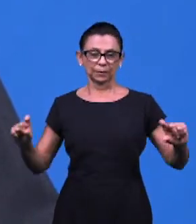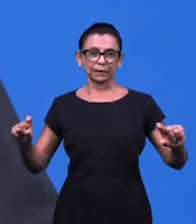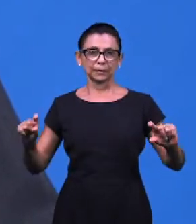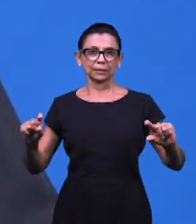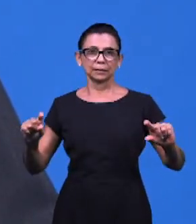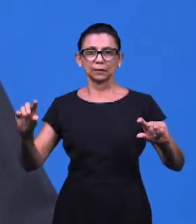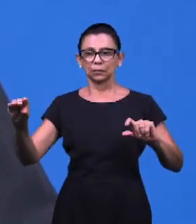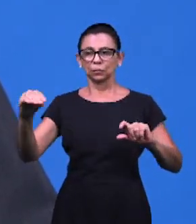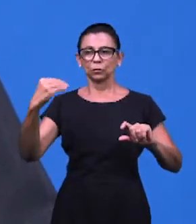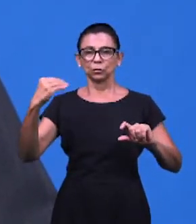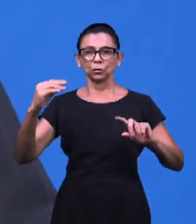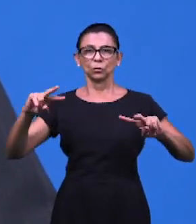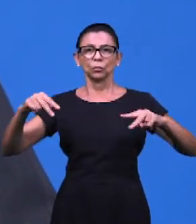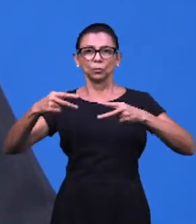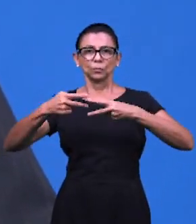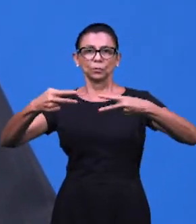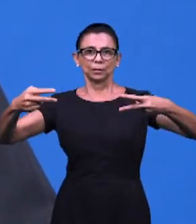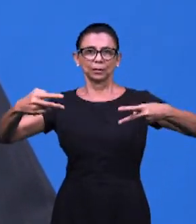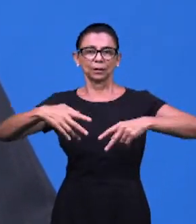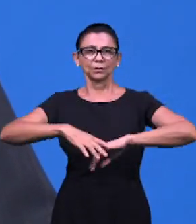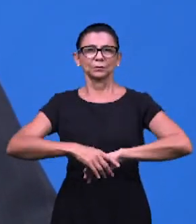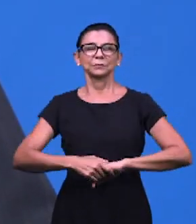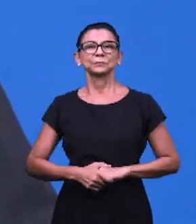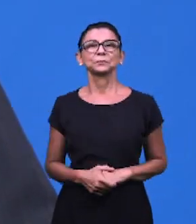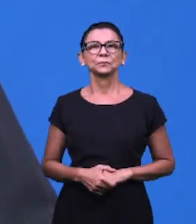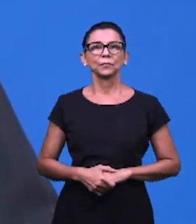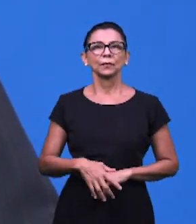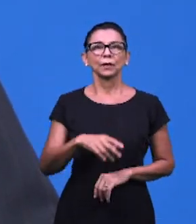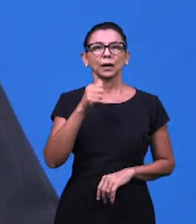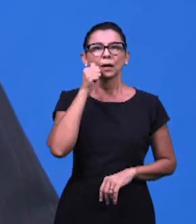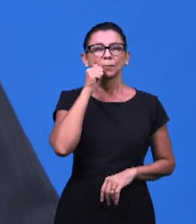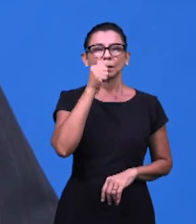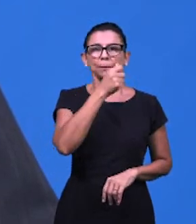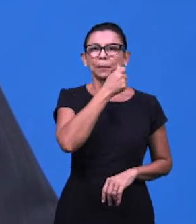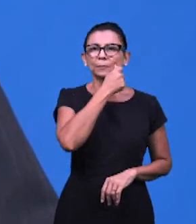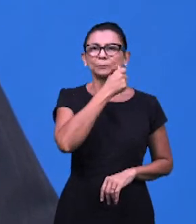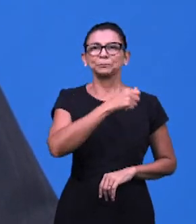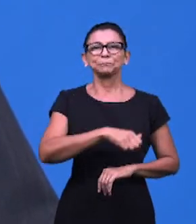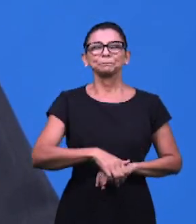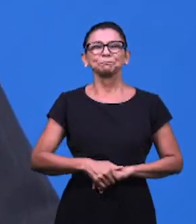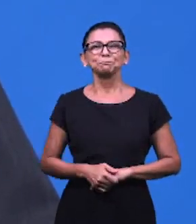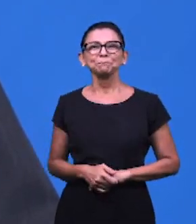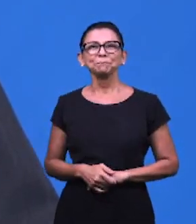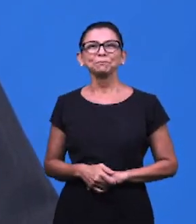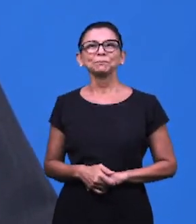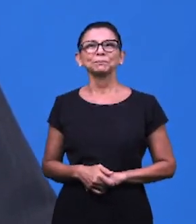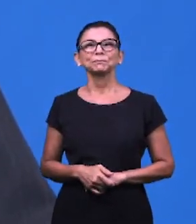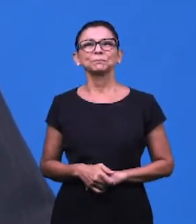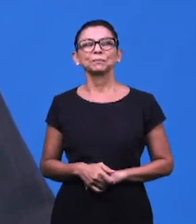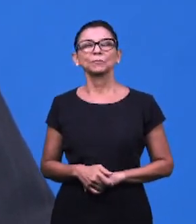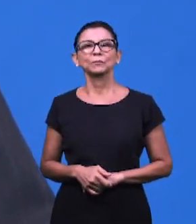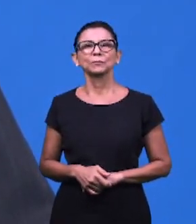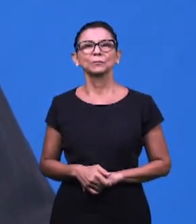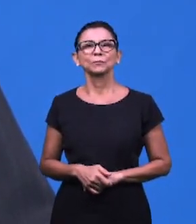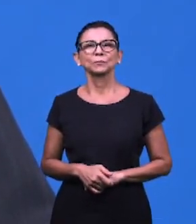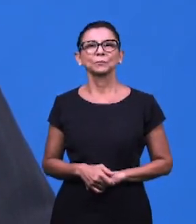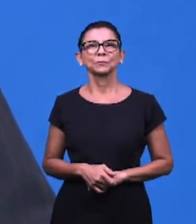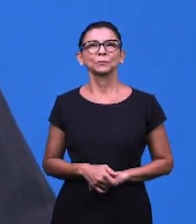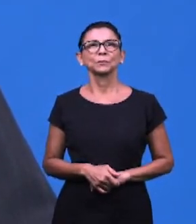no nosso portal. Essa frase vem do estado do Amapá e quem escreveu foi o nosso irmão